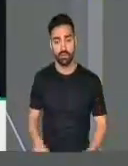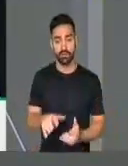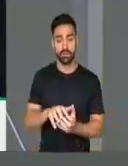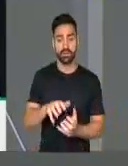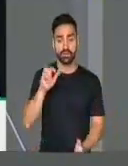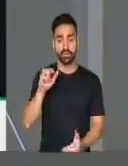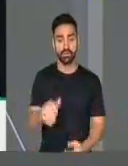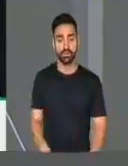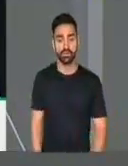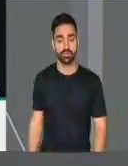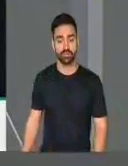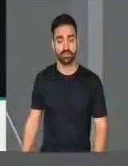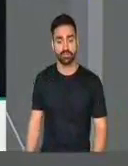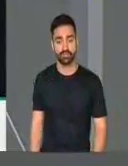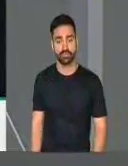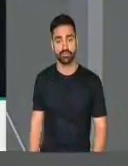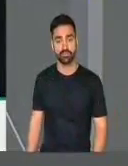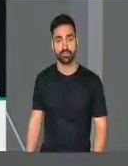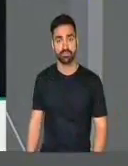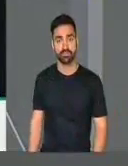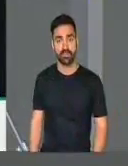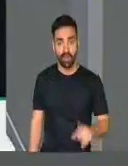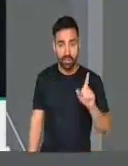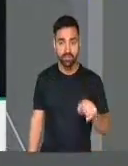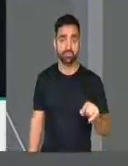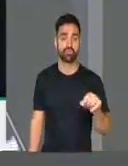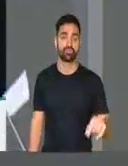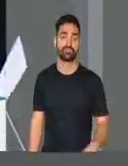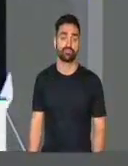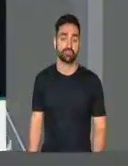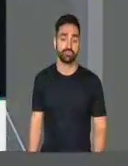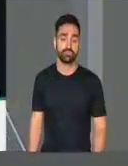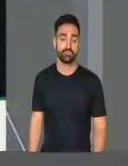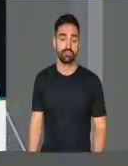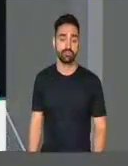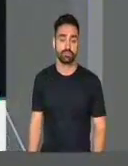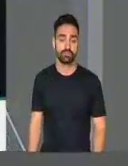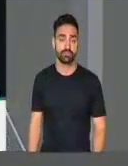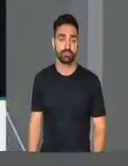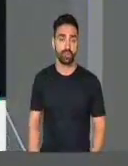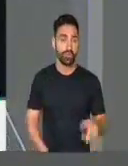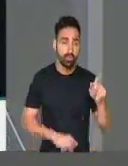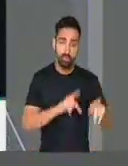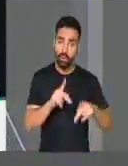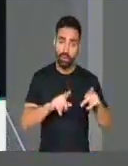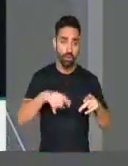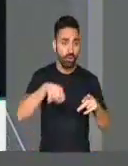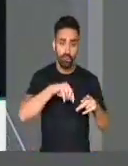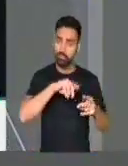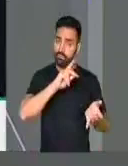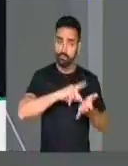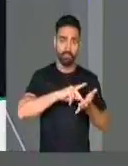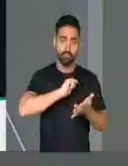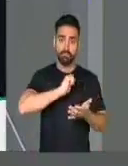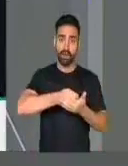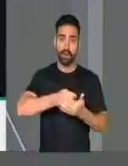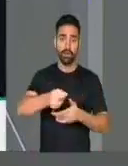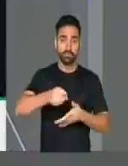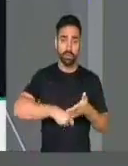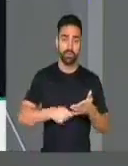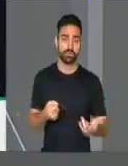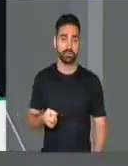do idoso? É isso que eles querem. Eles é que pagam impostos e eles,